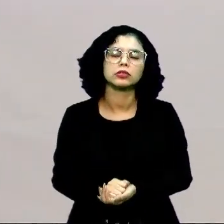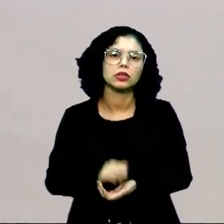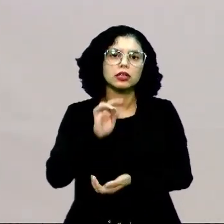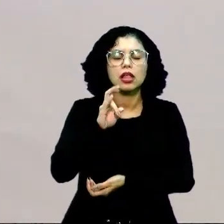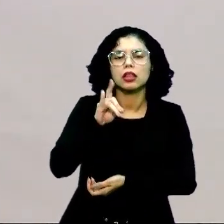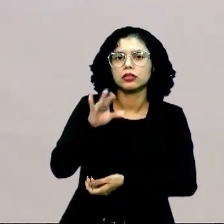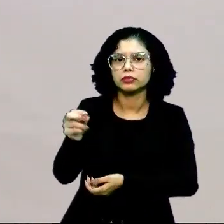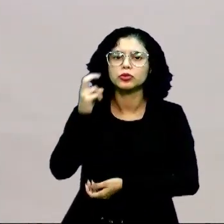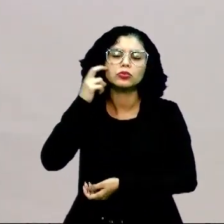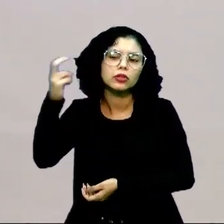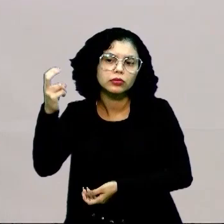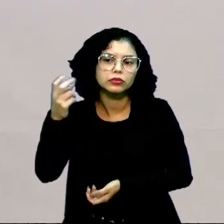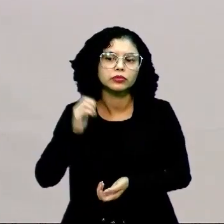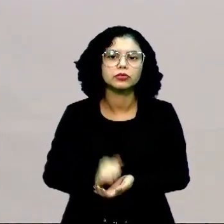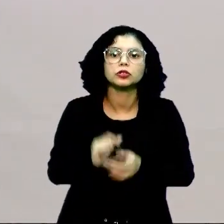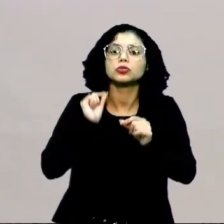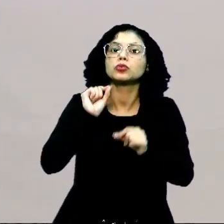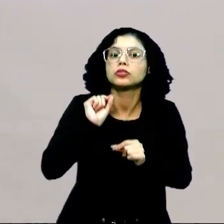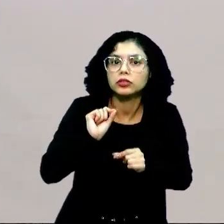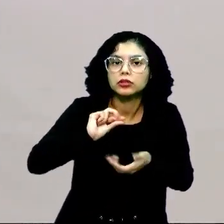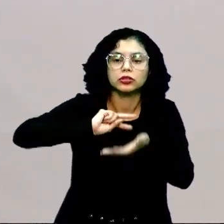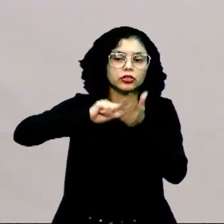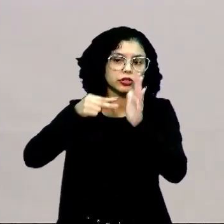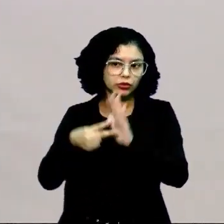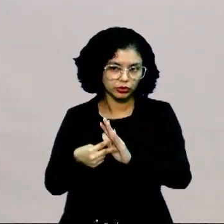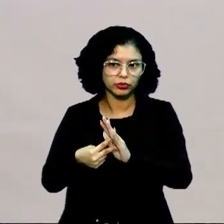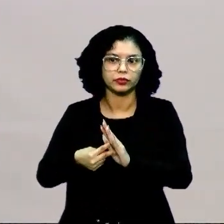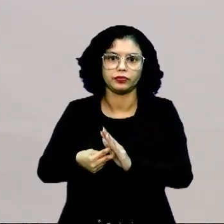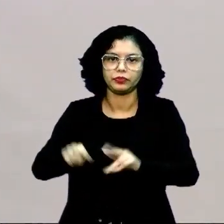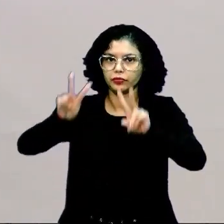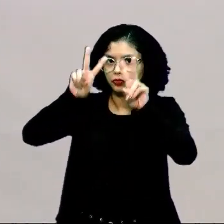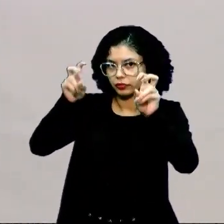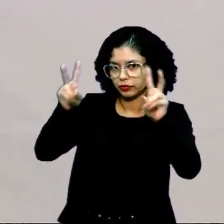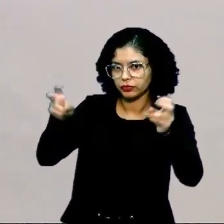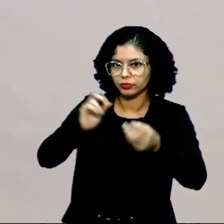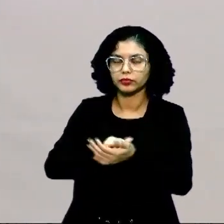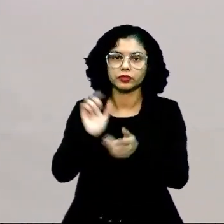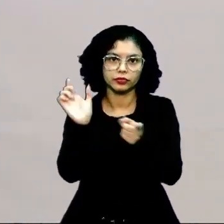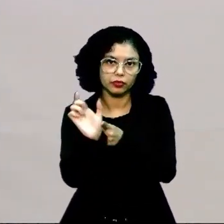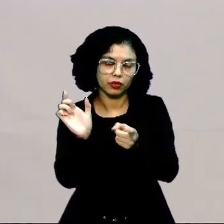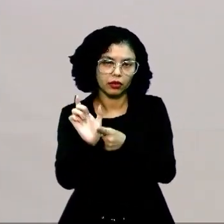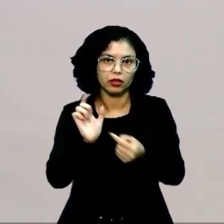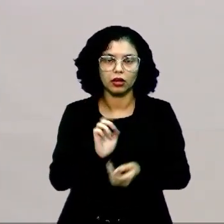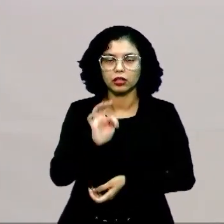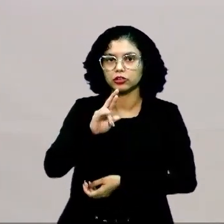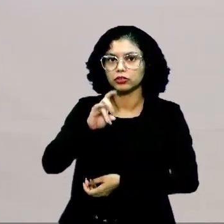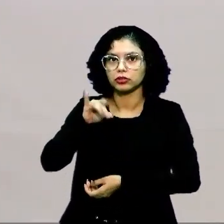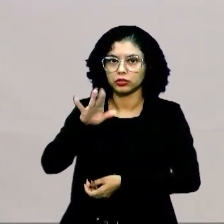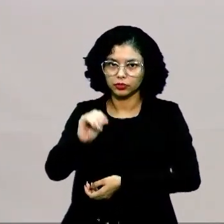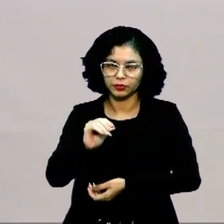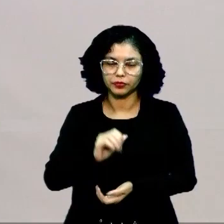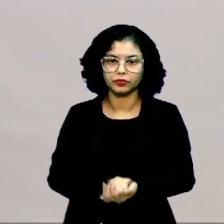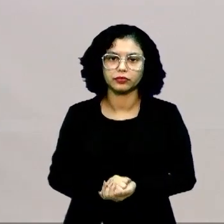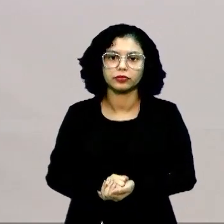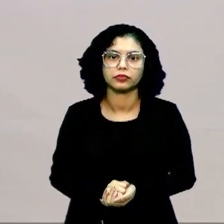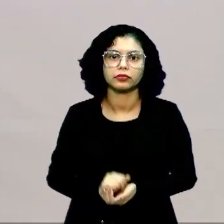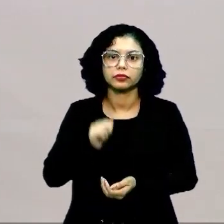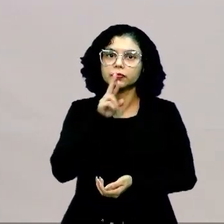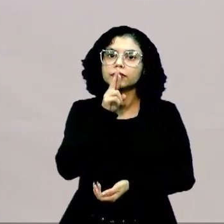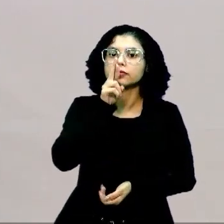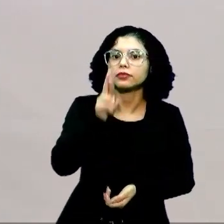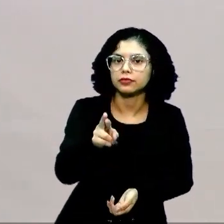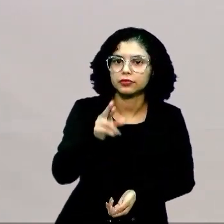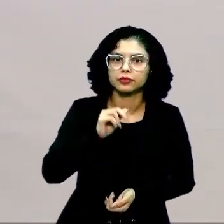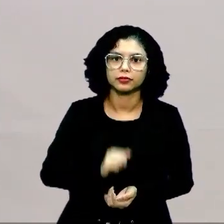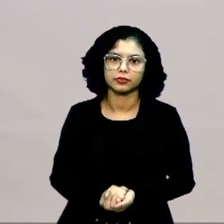relativismo cultural? O que é que significa esse termo, essa palavra etnocentrismo? Eu vou